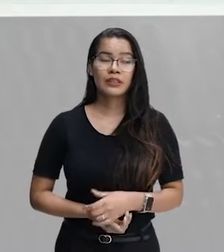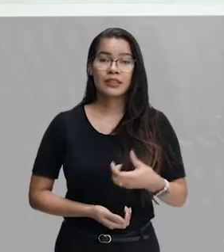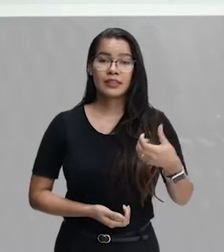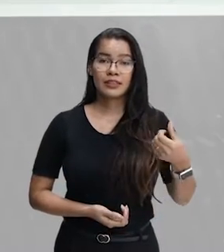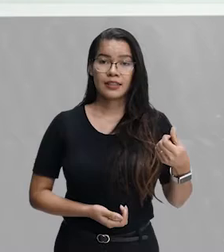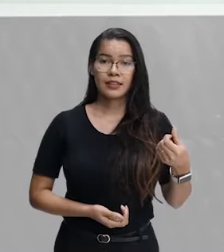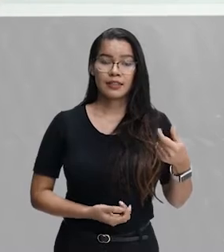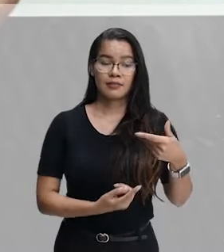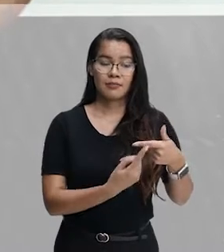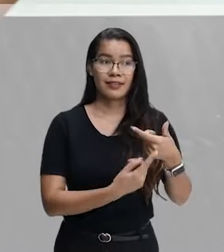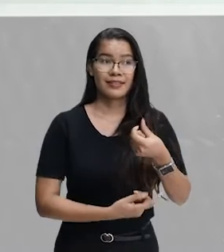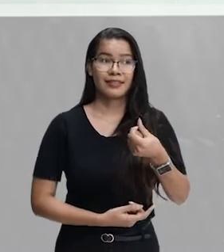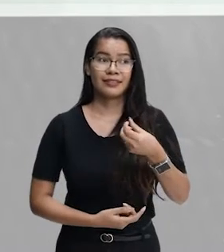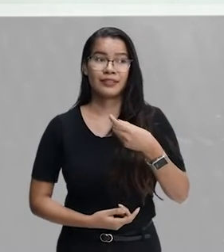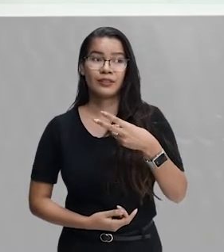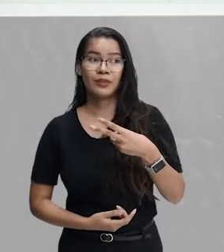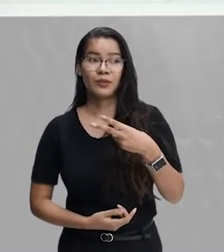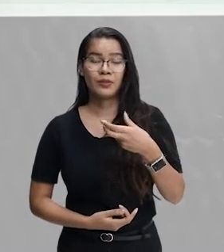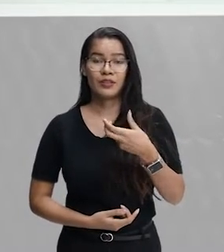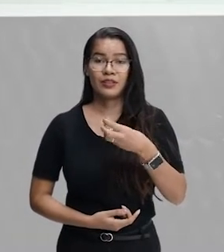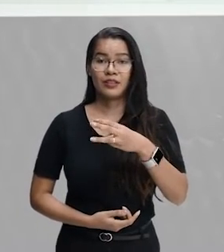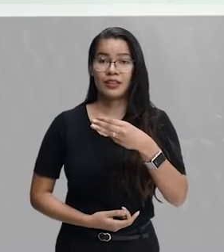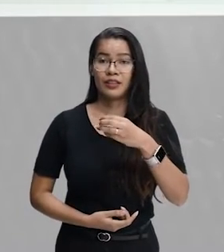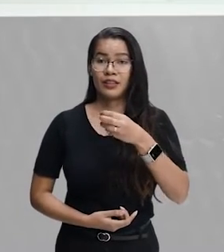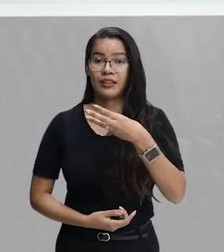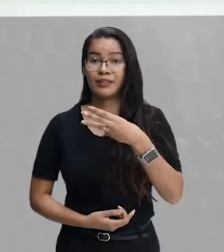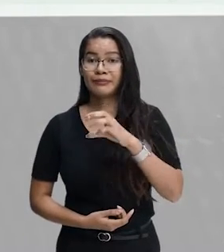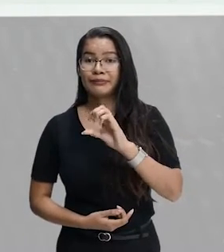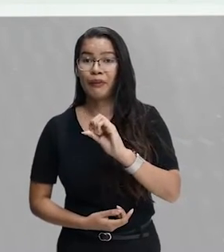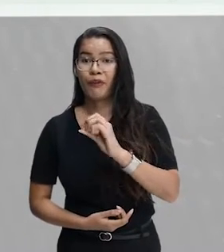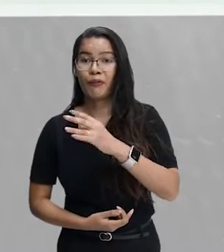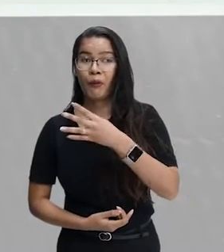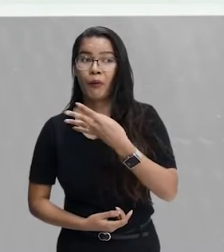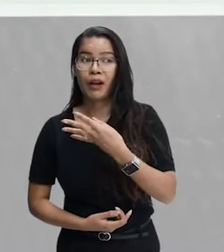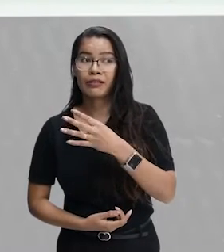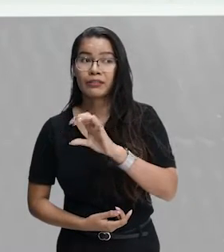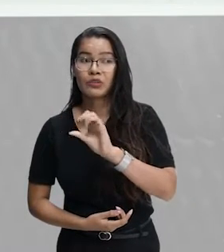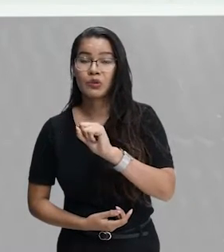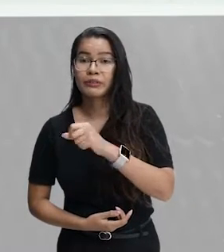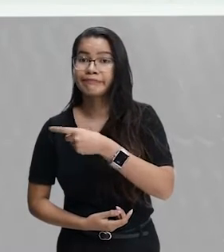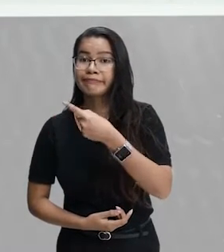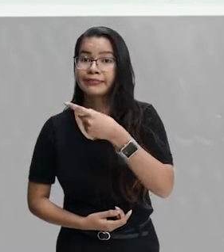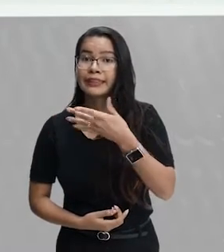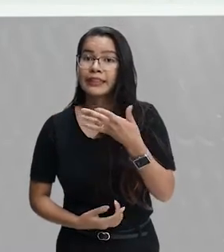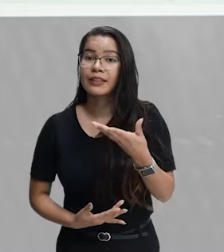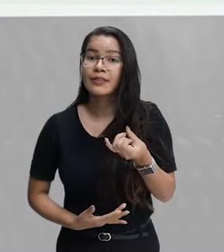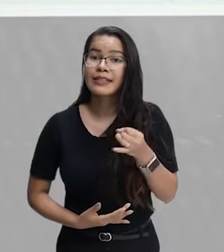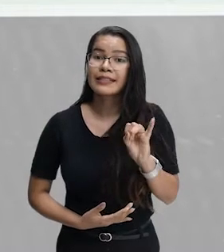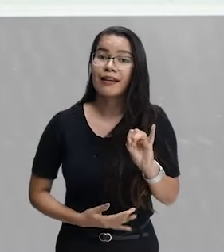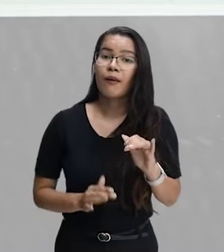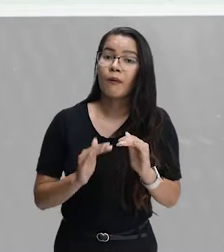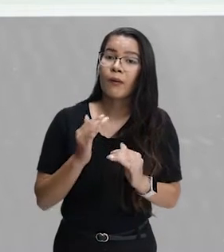de 62, de 39, de 4, de 8 e de 1. Tá? Então, se eu for calcular